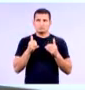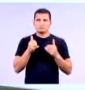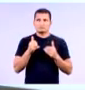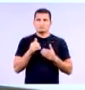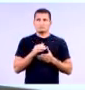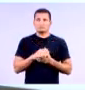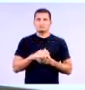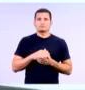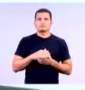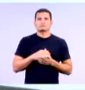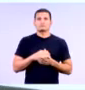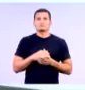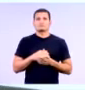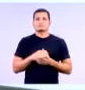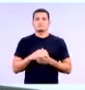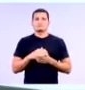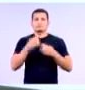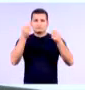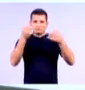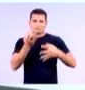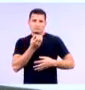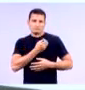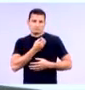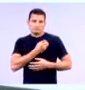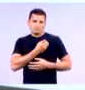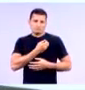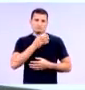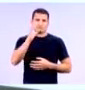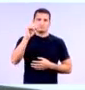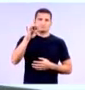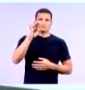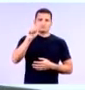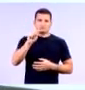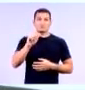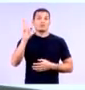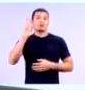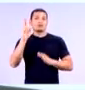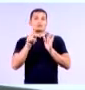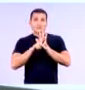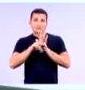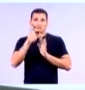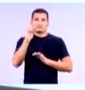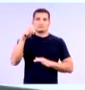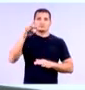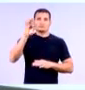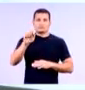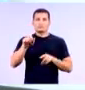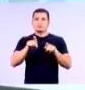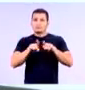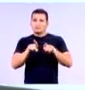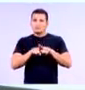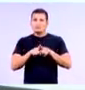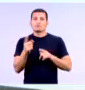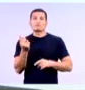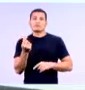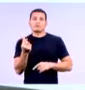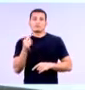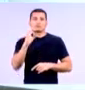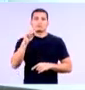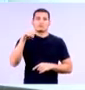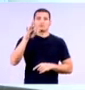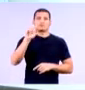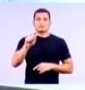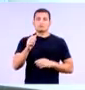fosse definido o número da conta corrente, o titular da conta corrente e o saldo da conta corrente. Pronto, eu acabei de